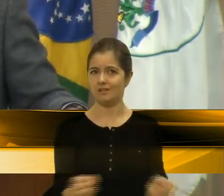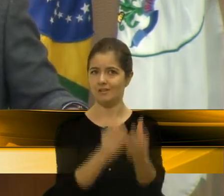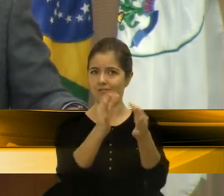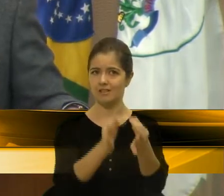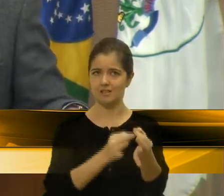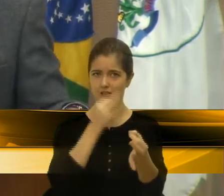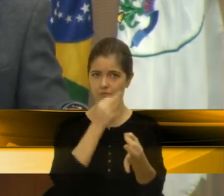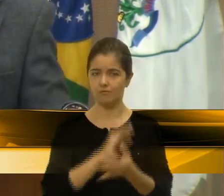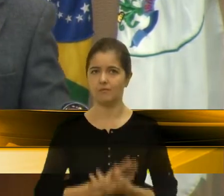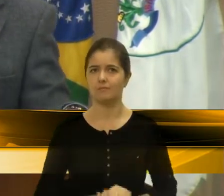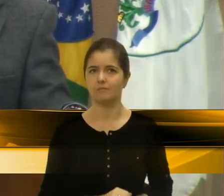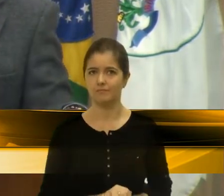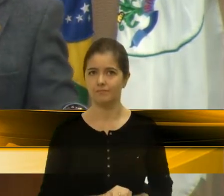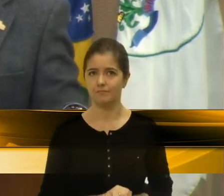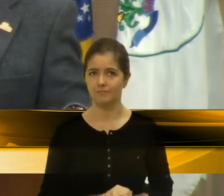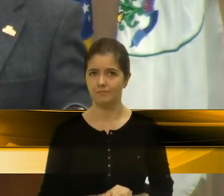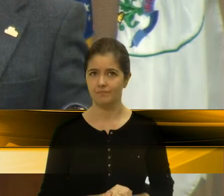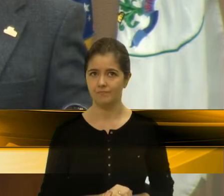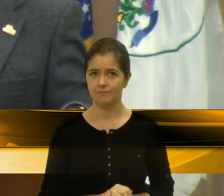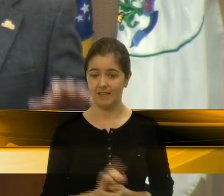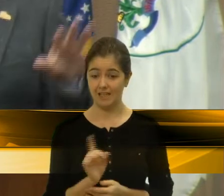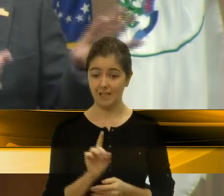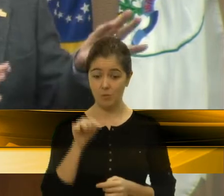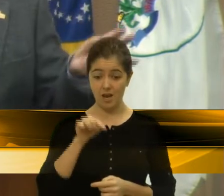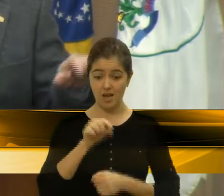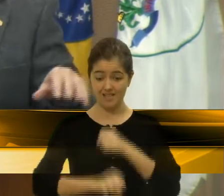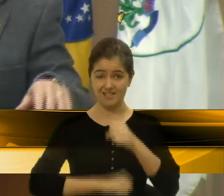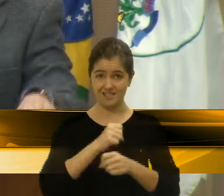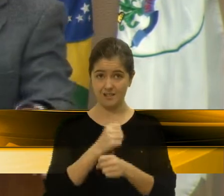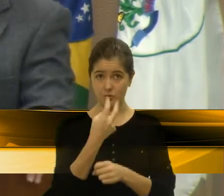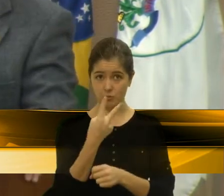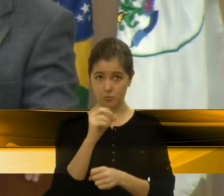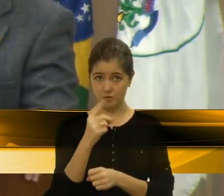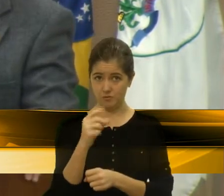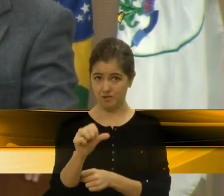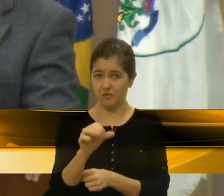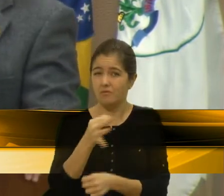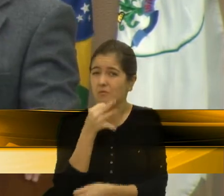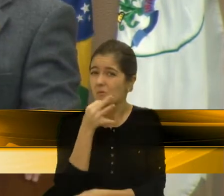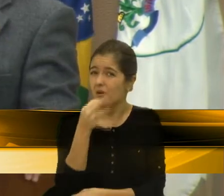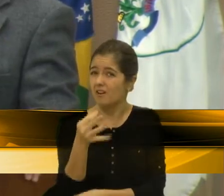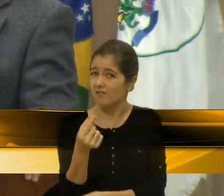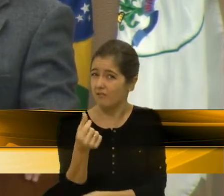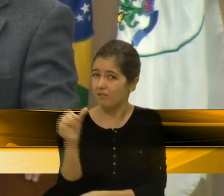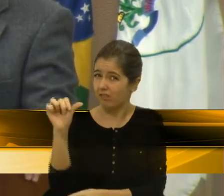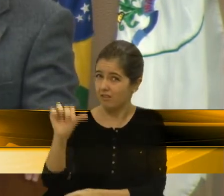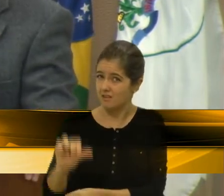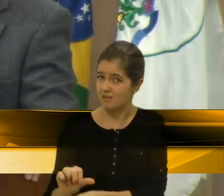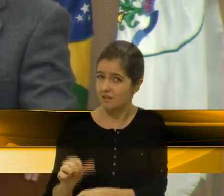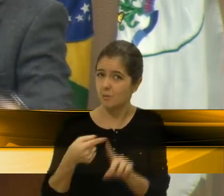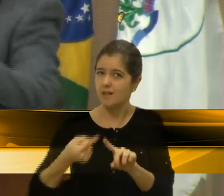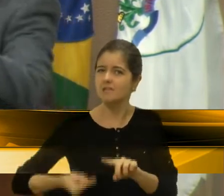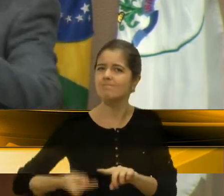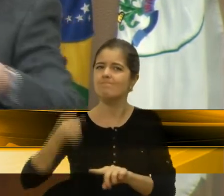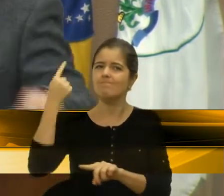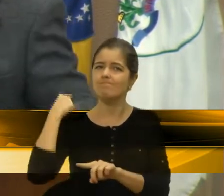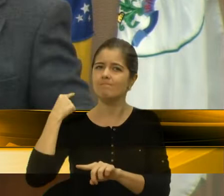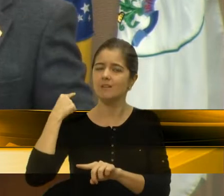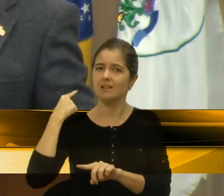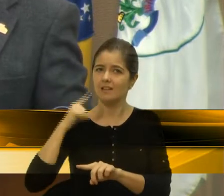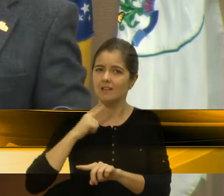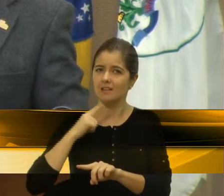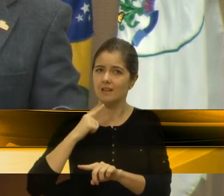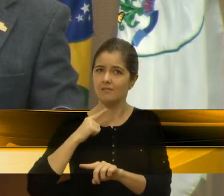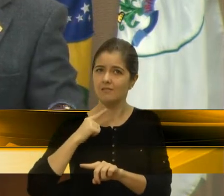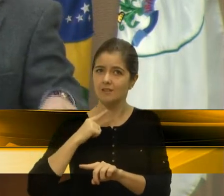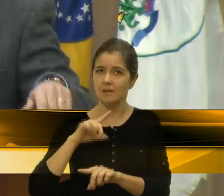senhores, não nesta festa da uva, que foi um horror financeiro, mas na anterior, o município de Caxias do